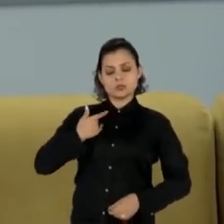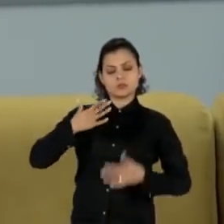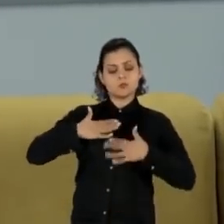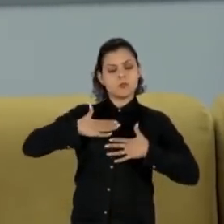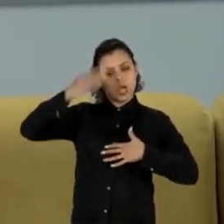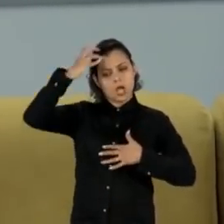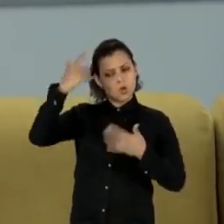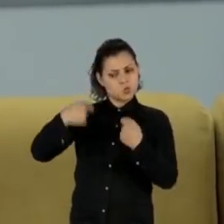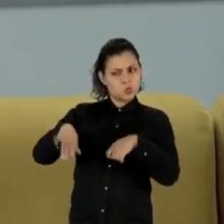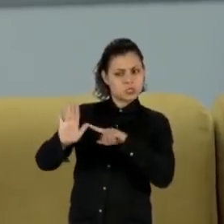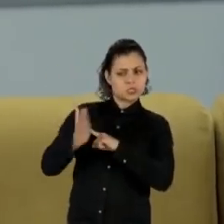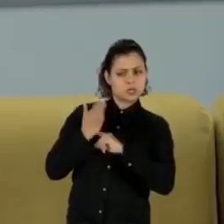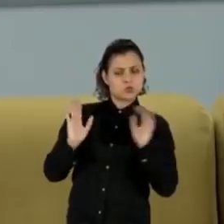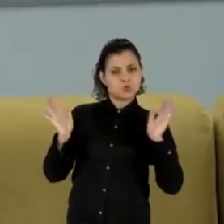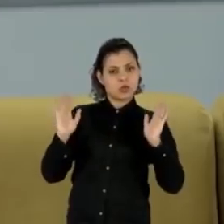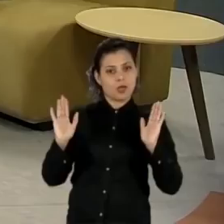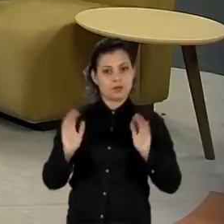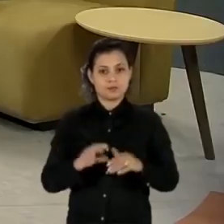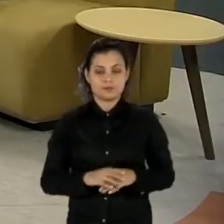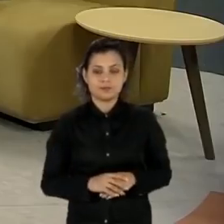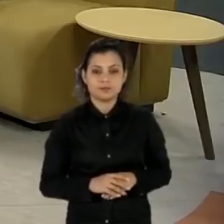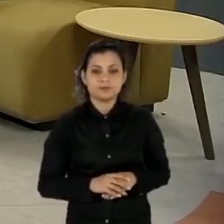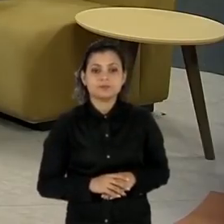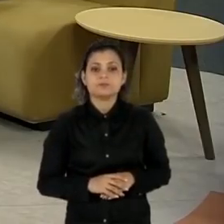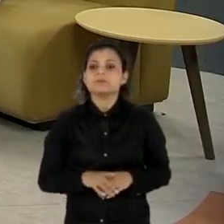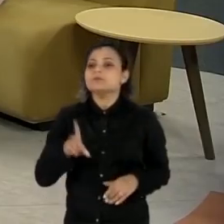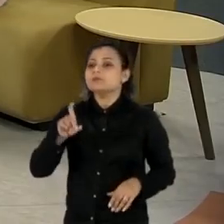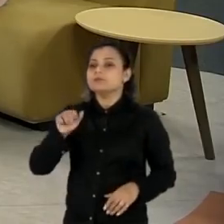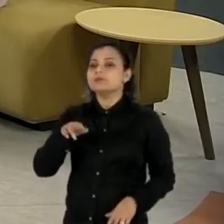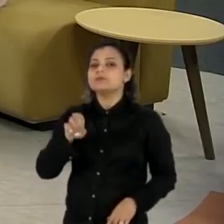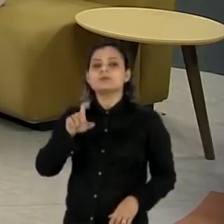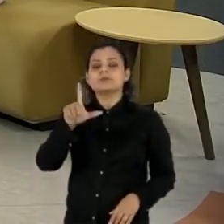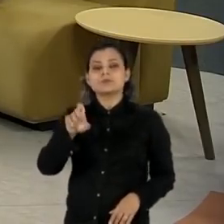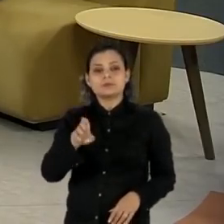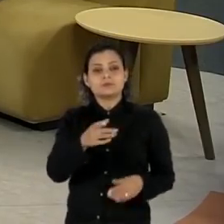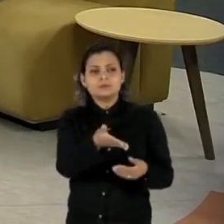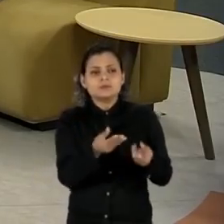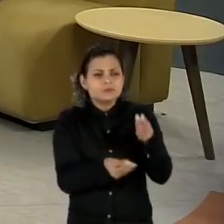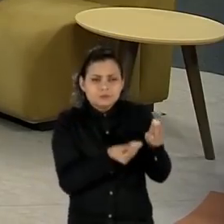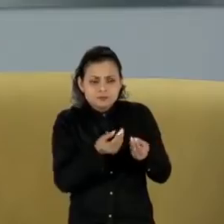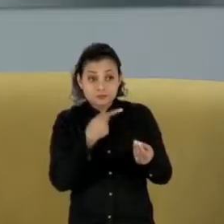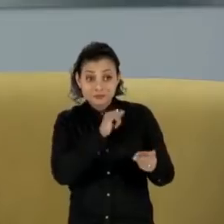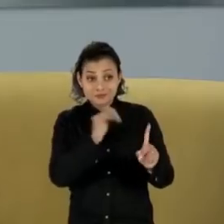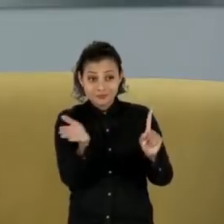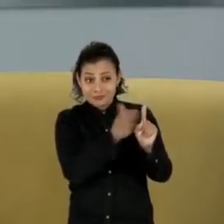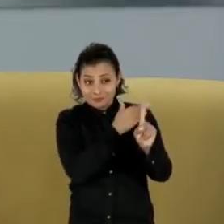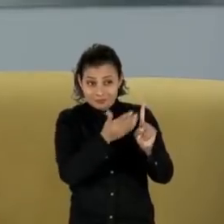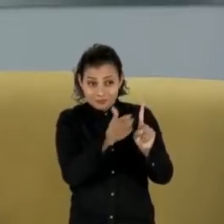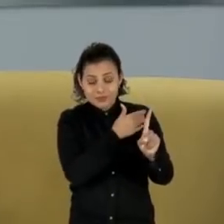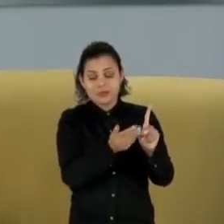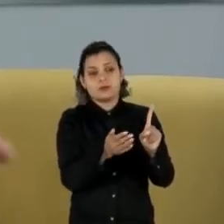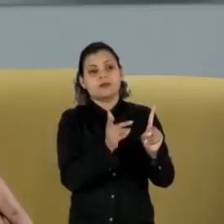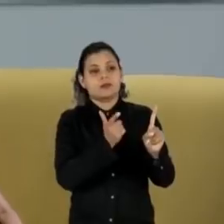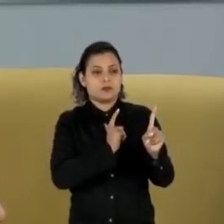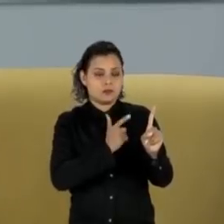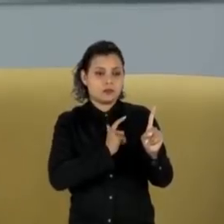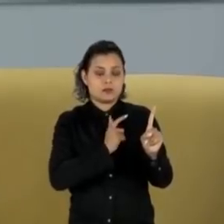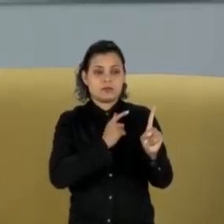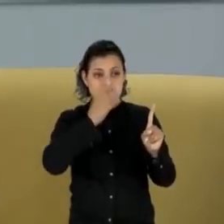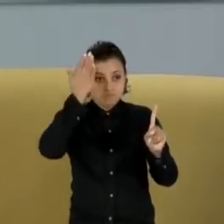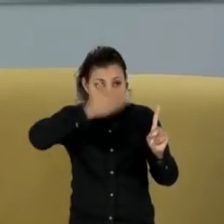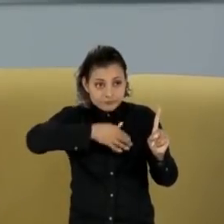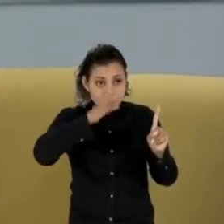banho já sei fazer isso sozinha e doutora daniele em caso de uma agressão na já